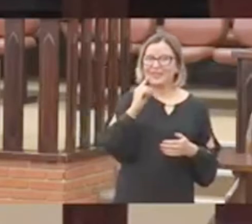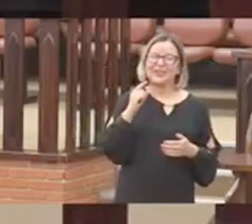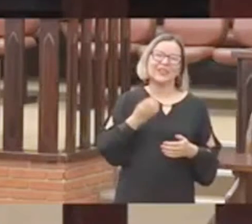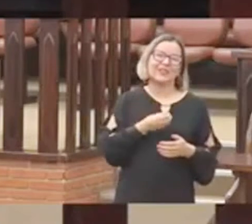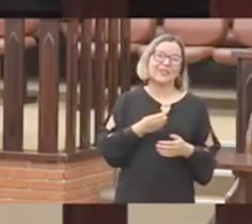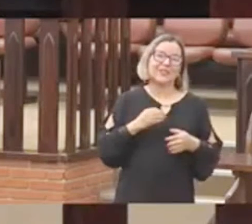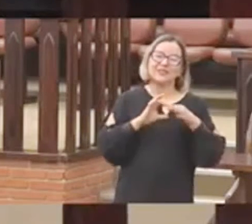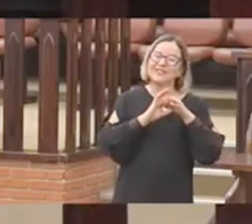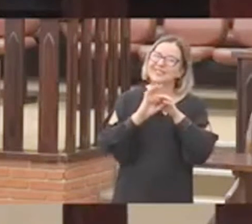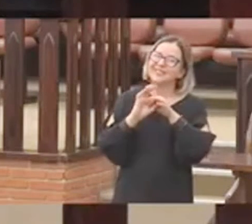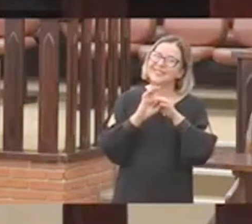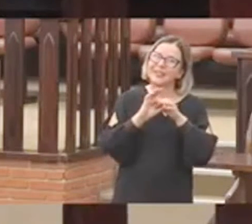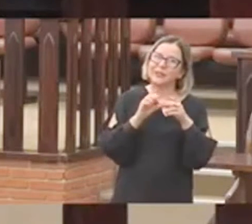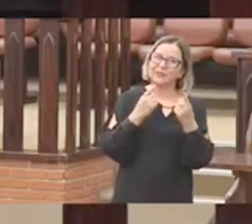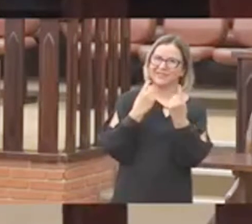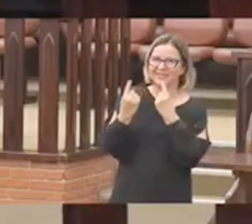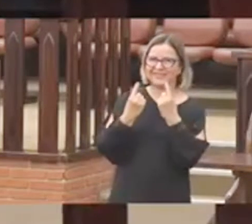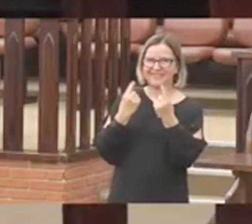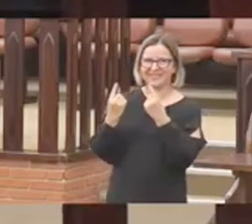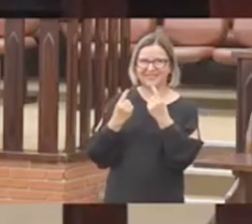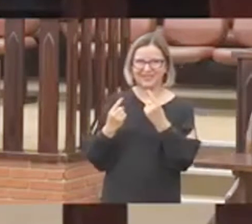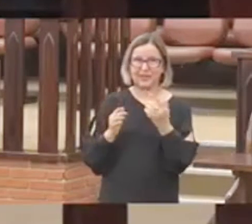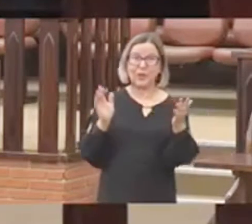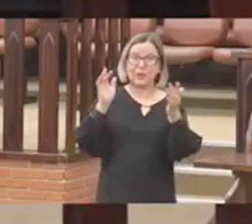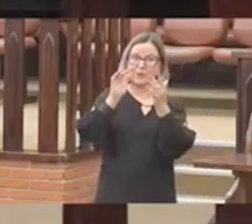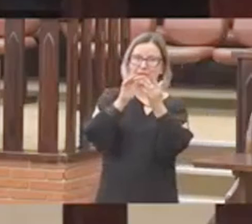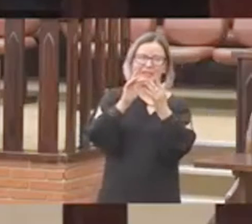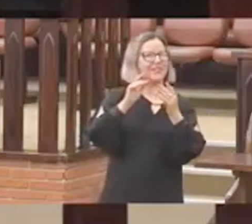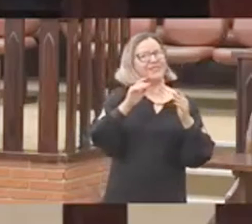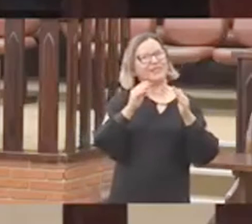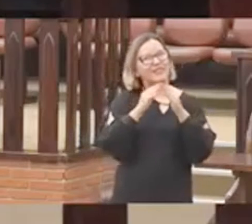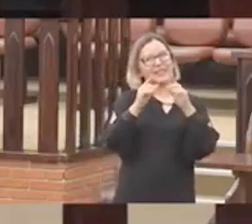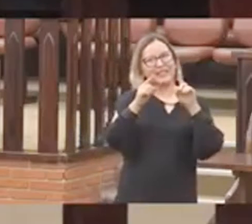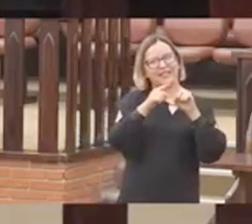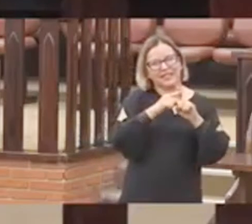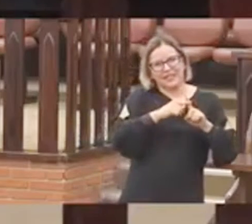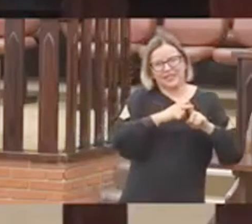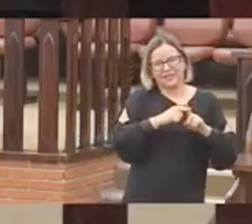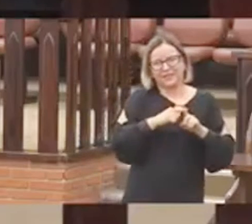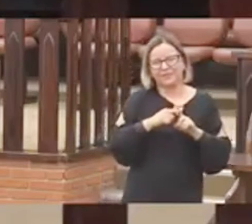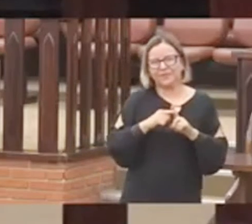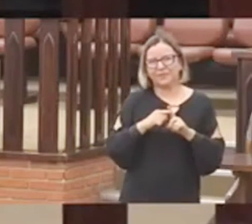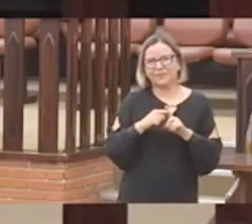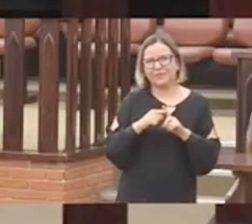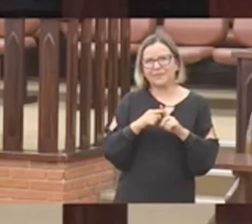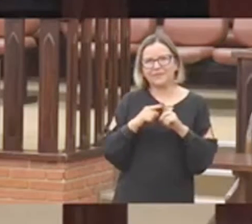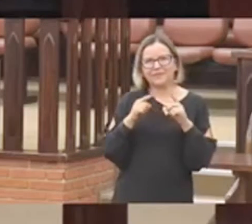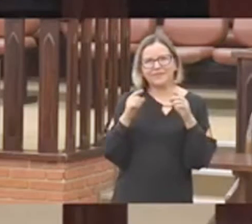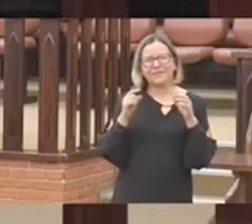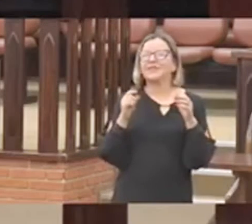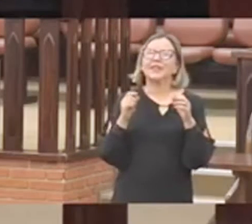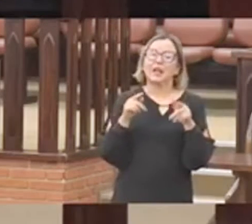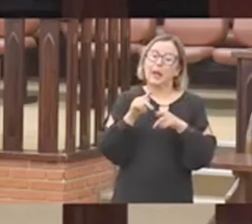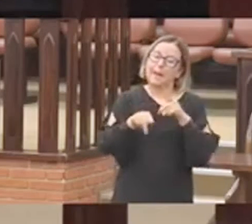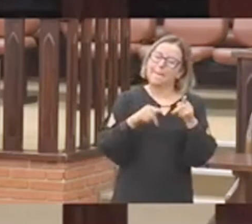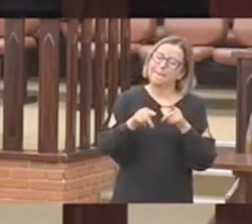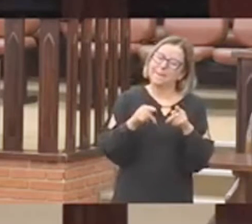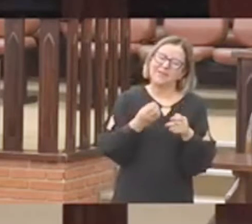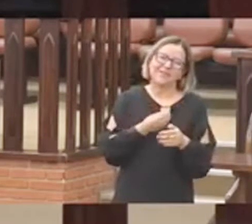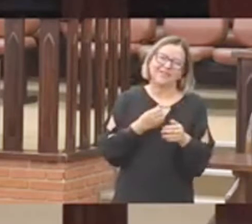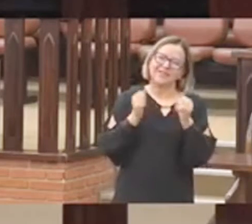da igreja é esse. Um ajuntamento de pessoas, um agrupamento de pessoas.